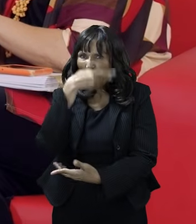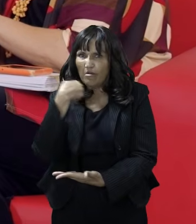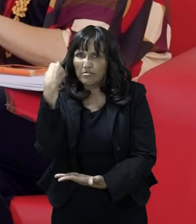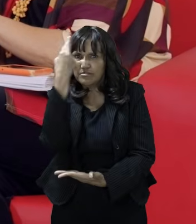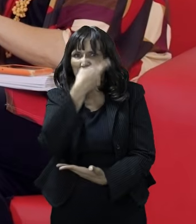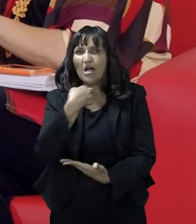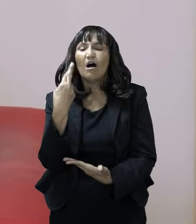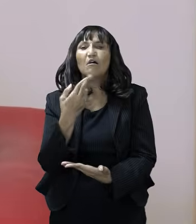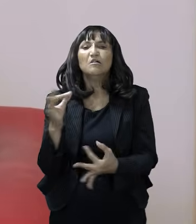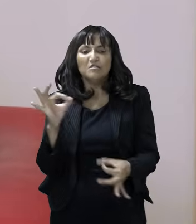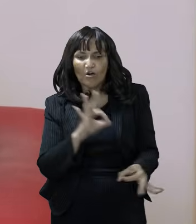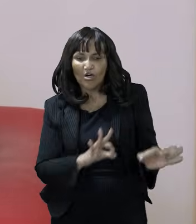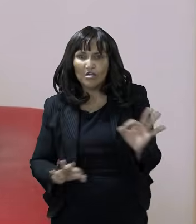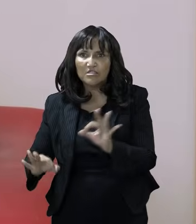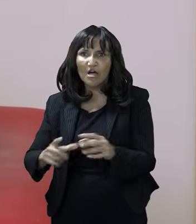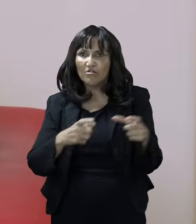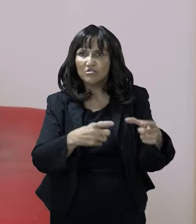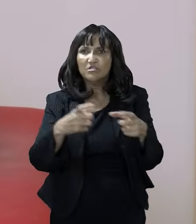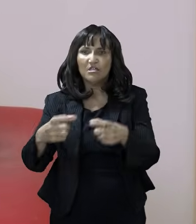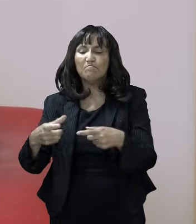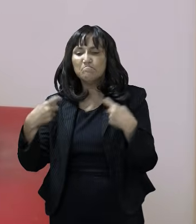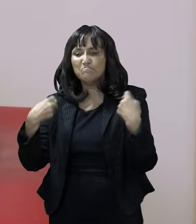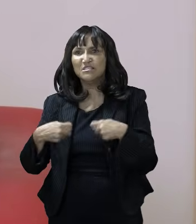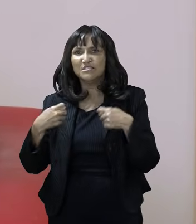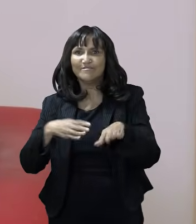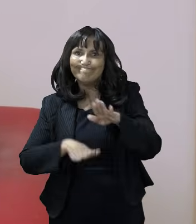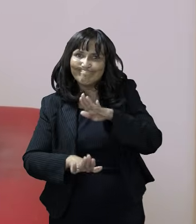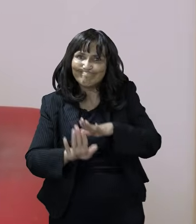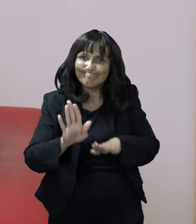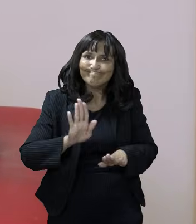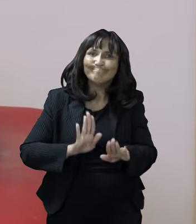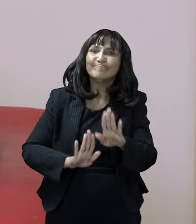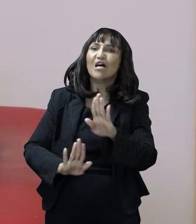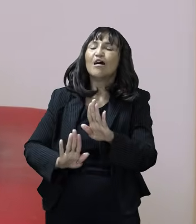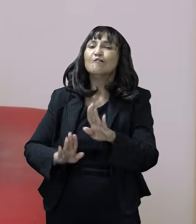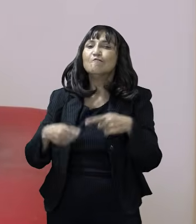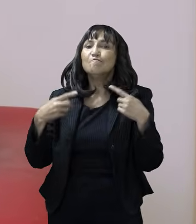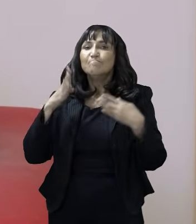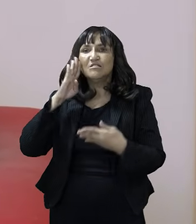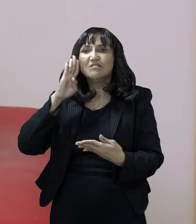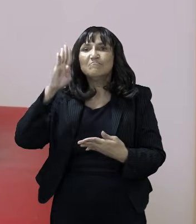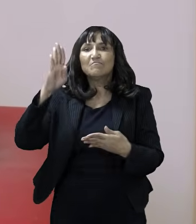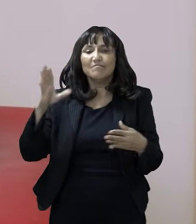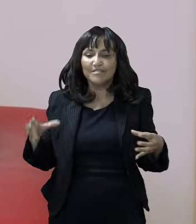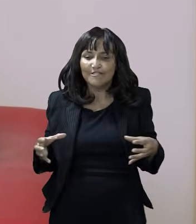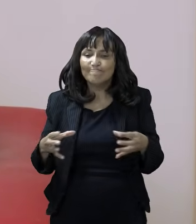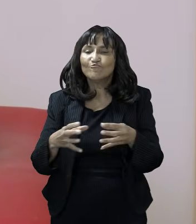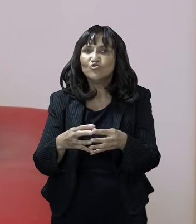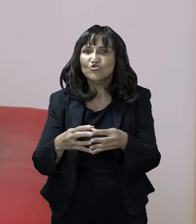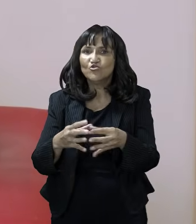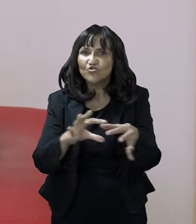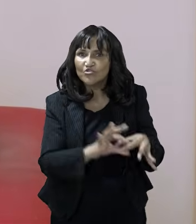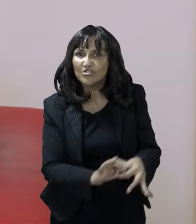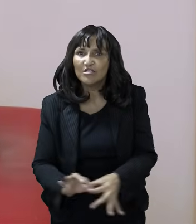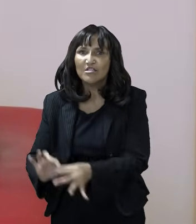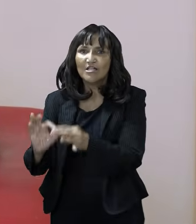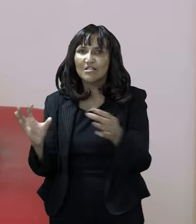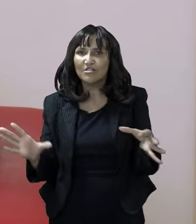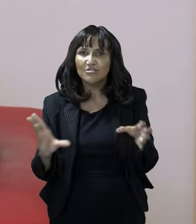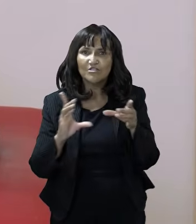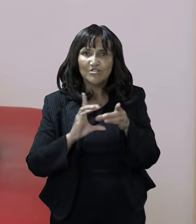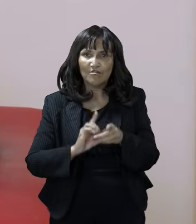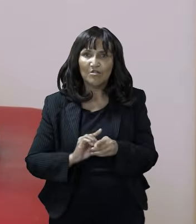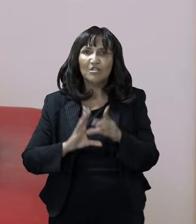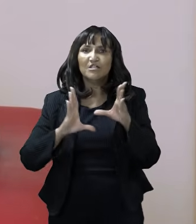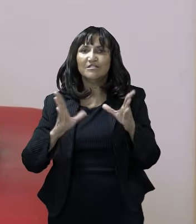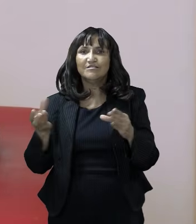essa organização a gente tem que trabalhar com cuidado, principalmente para manter a nossa unidade e garantir a nossa democracia interna, e também um